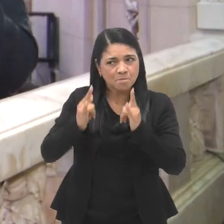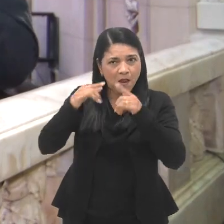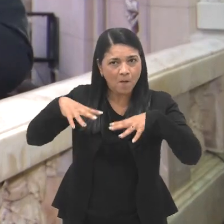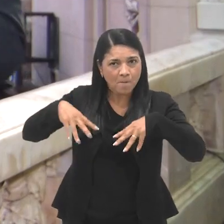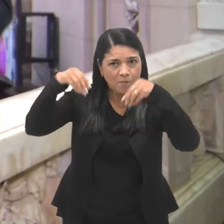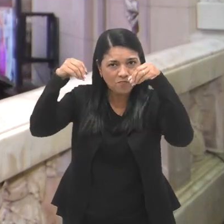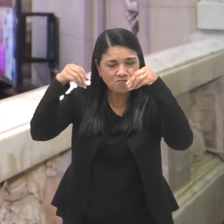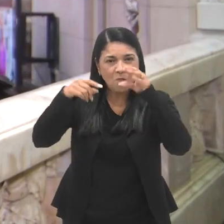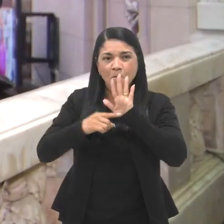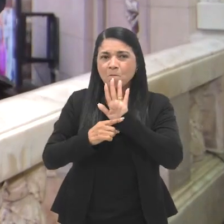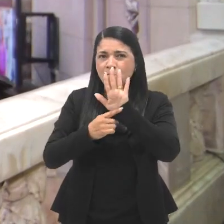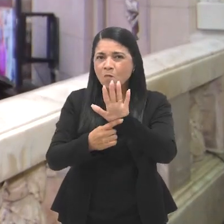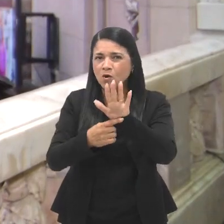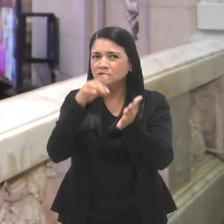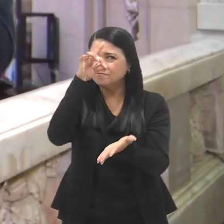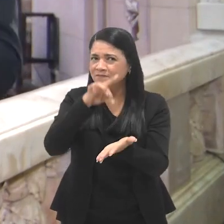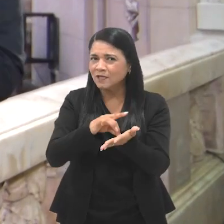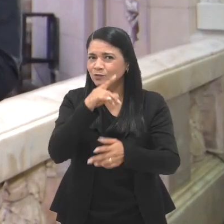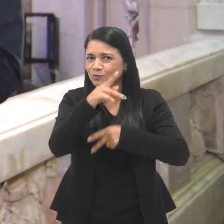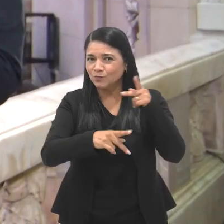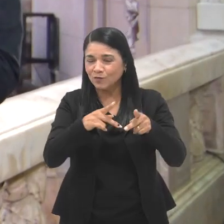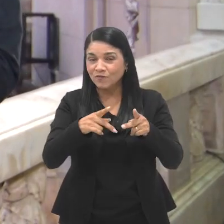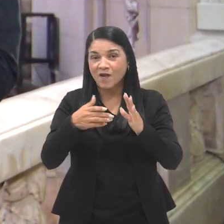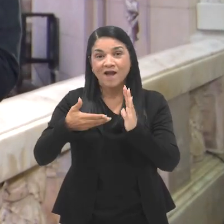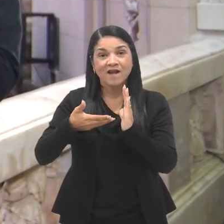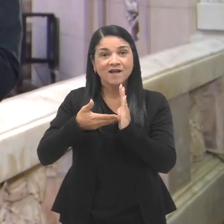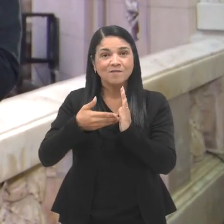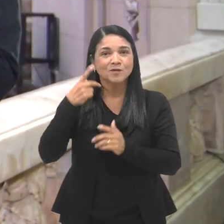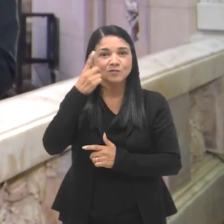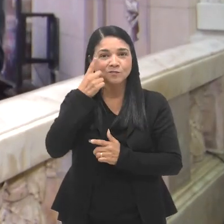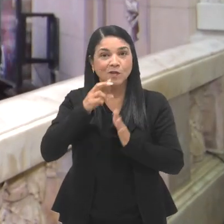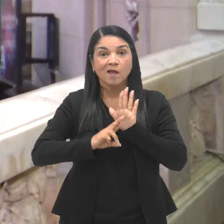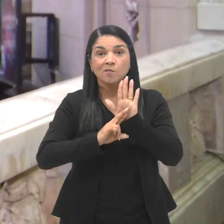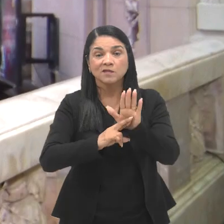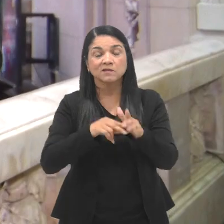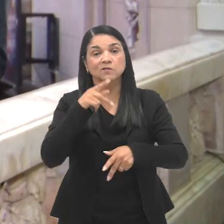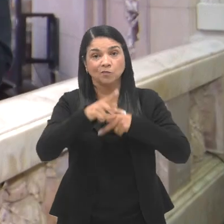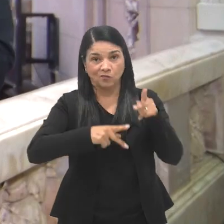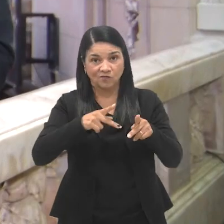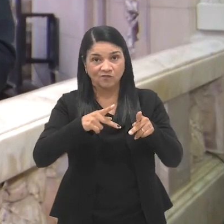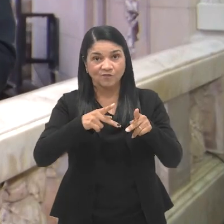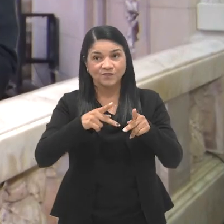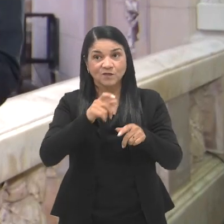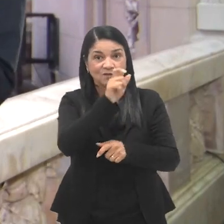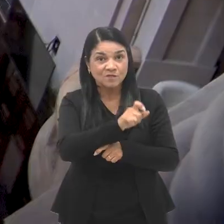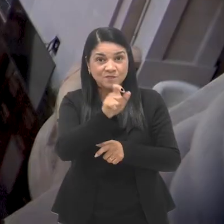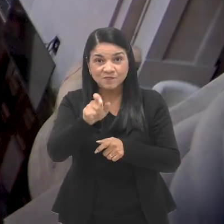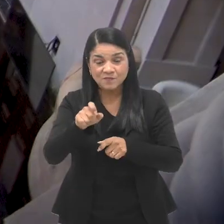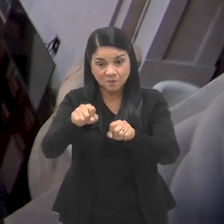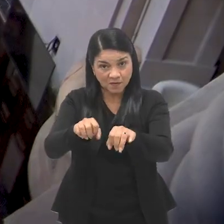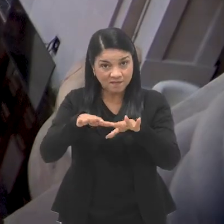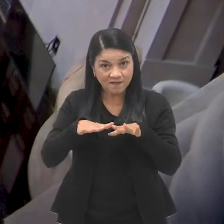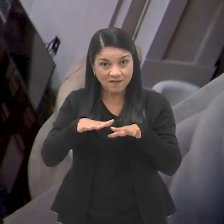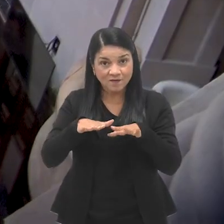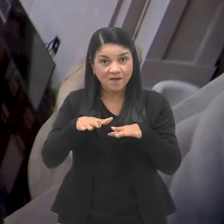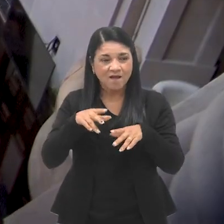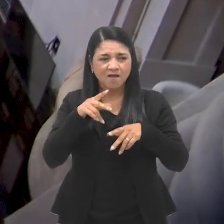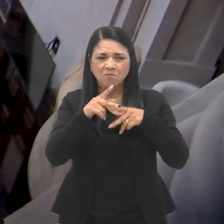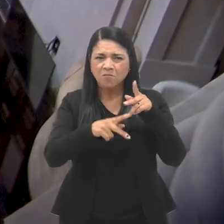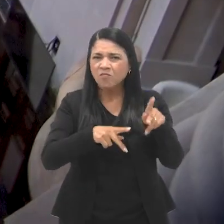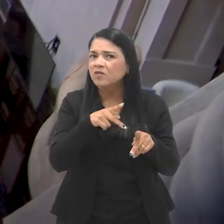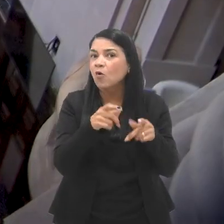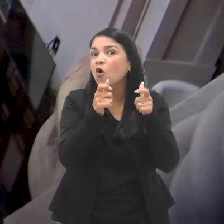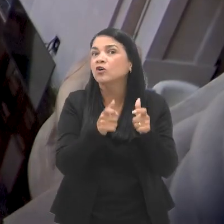aí, se nós pensarmos como esse prédio reflete essa realidade do povo, a Câmara de Deputados representa o povo. Os representantes ficariam